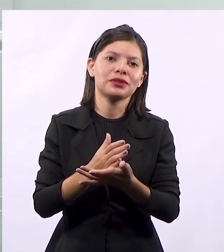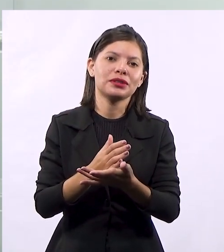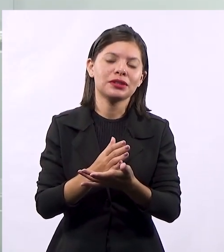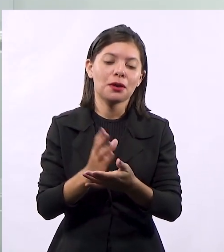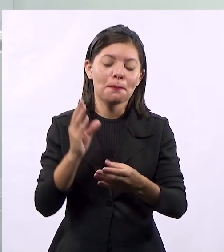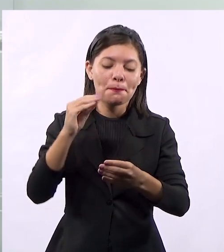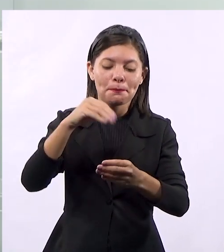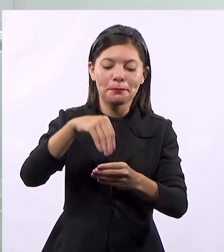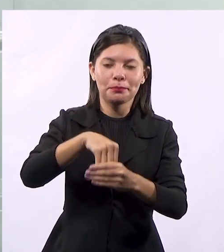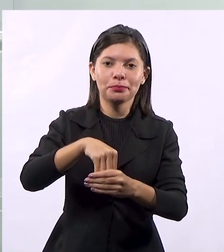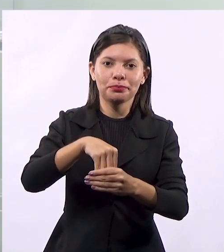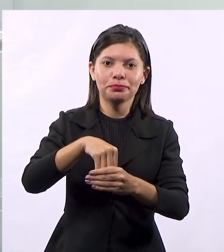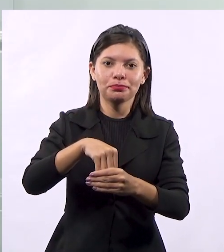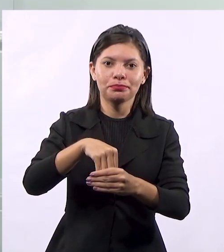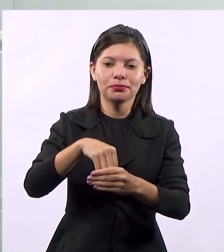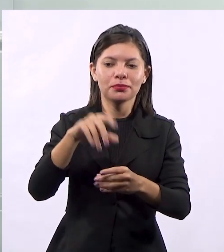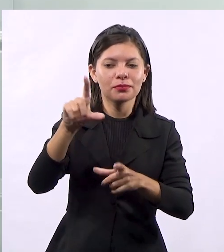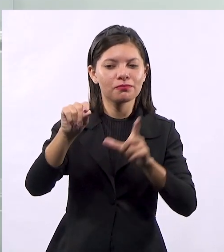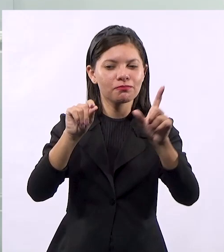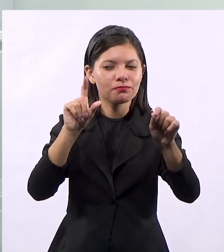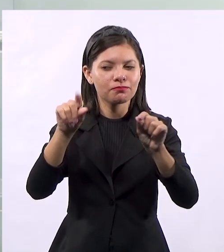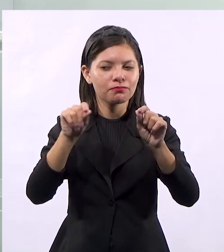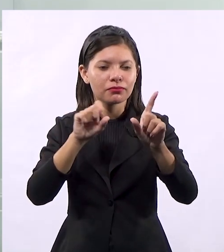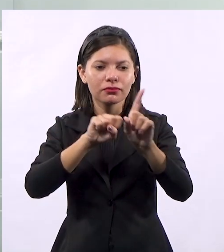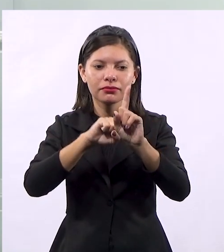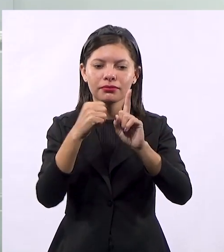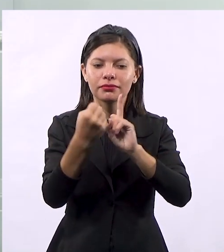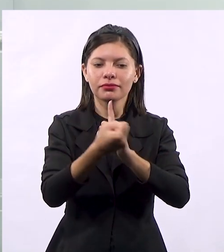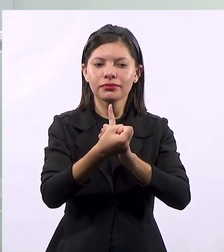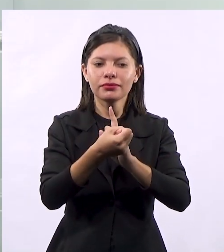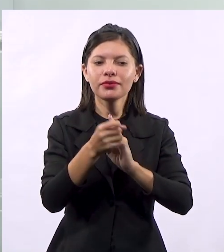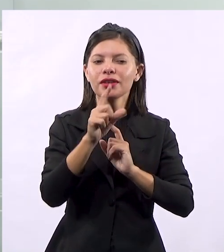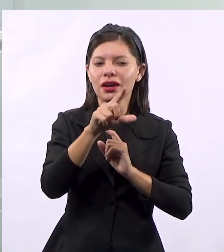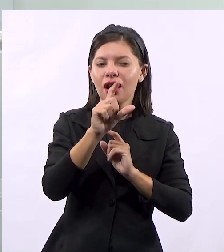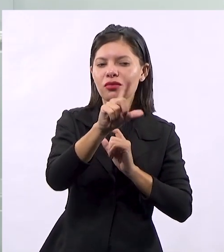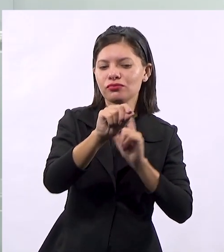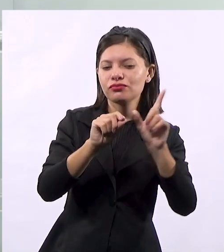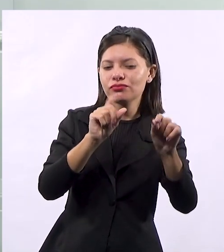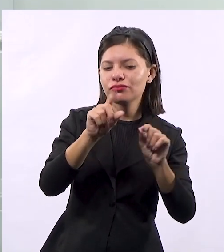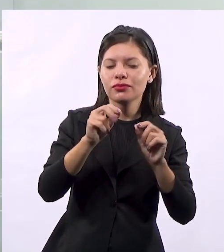de decisão. Esse momento de decisão é